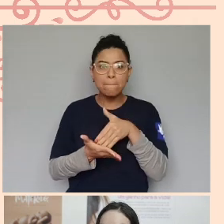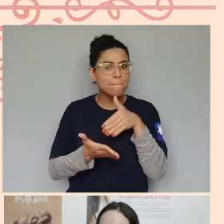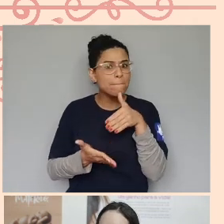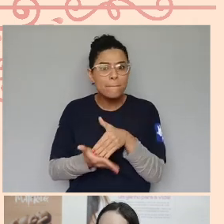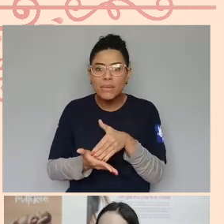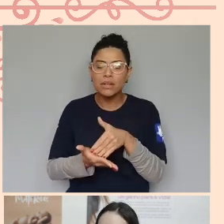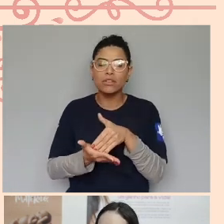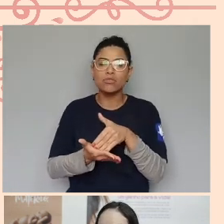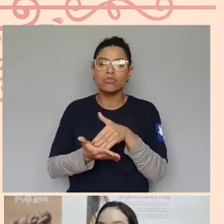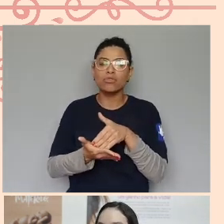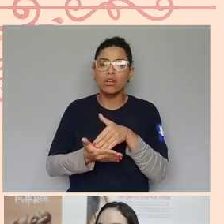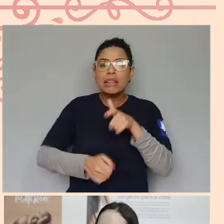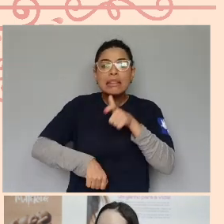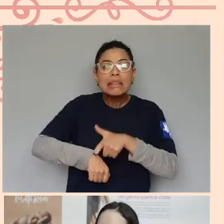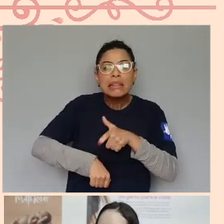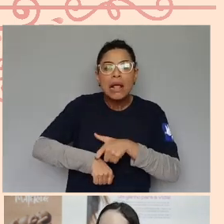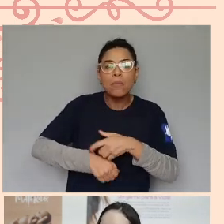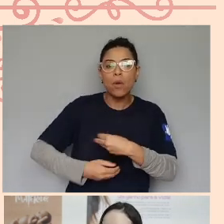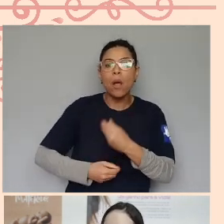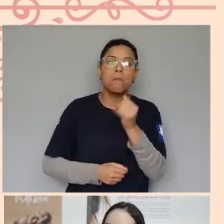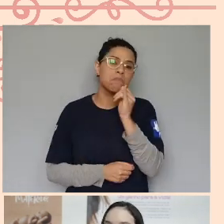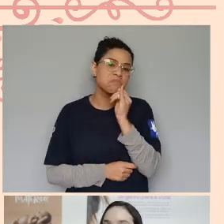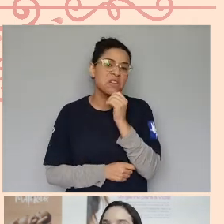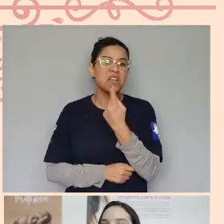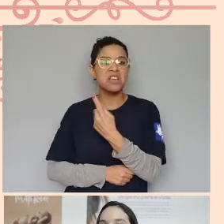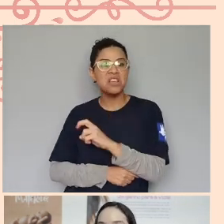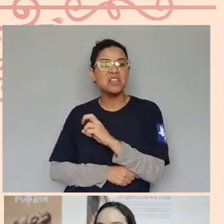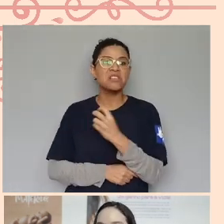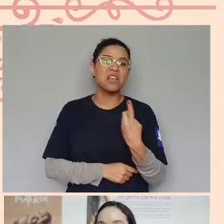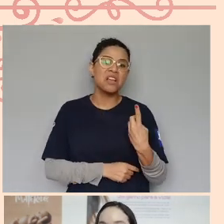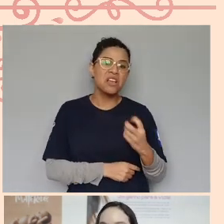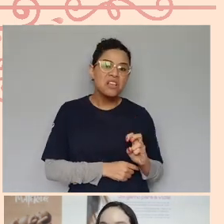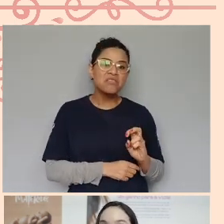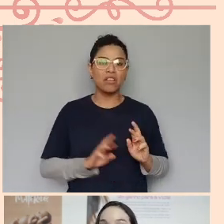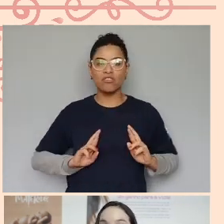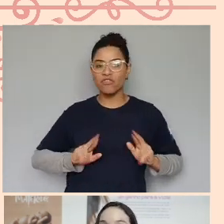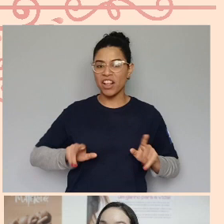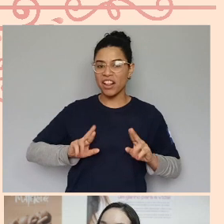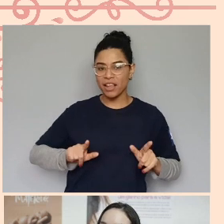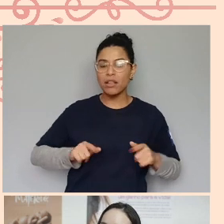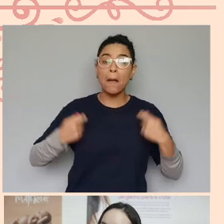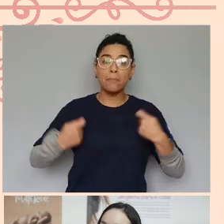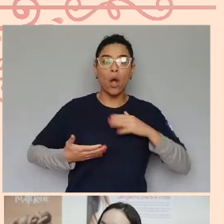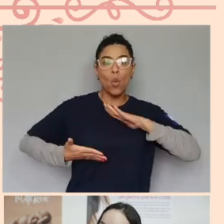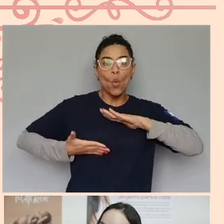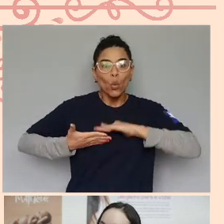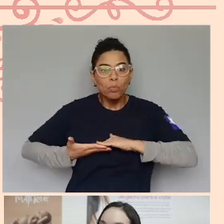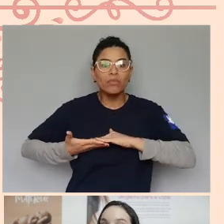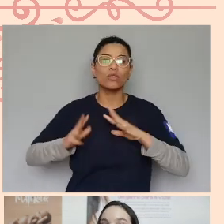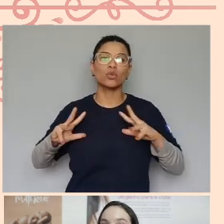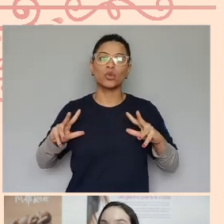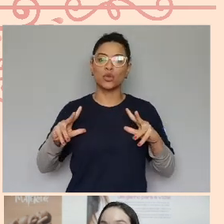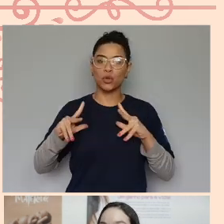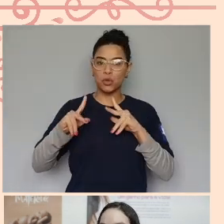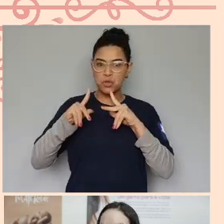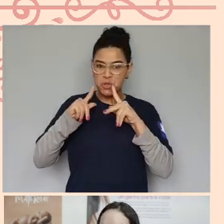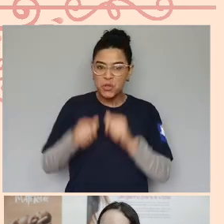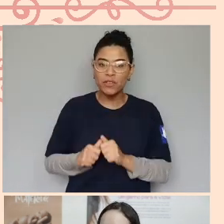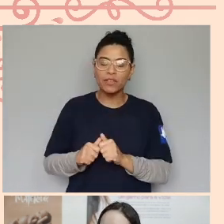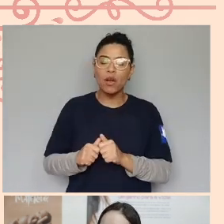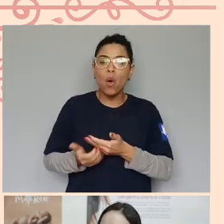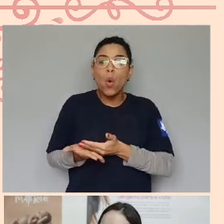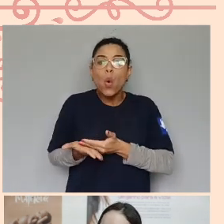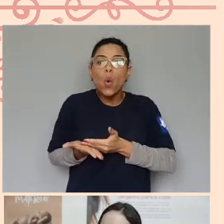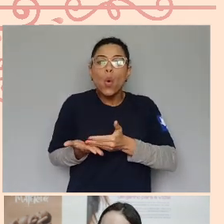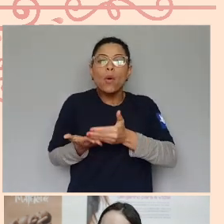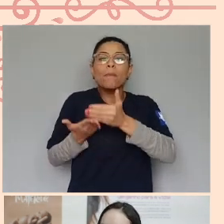duração das mamadas, não ficar com aquela história de dar 15 minutos no peito e 15 minutos no outro. Tem que esvaziar toda a mama, porque a gente consegue pegar